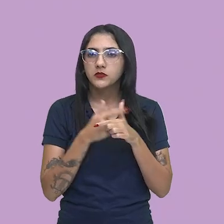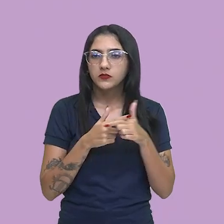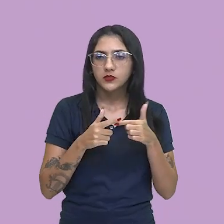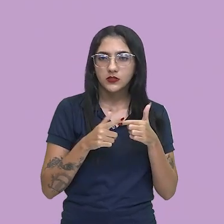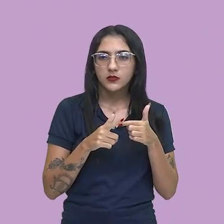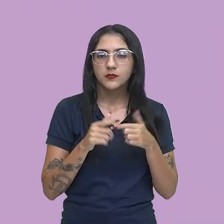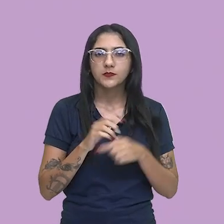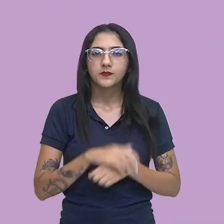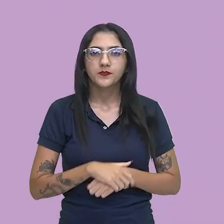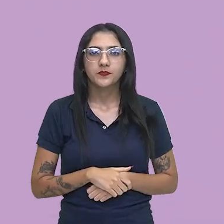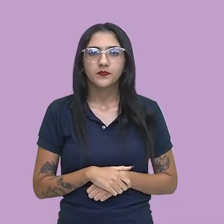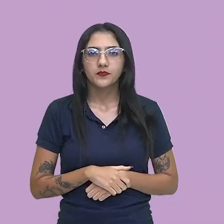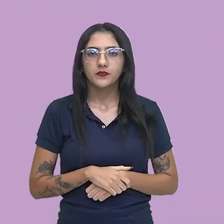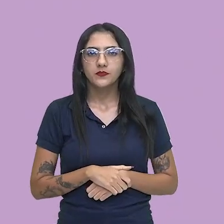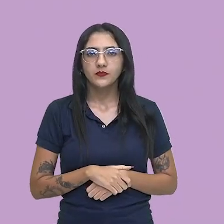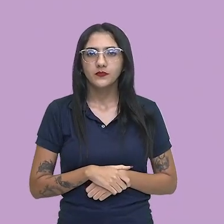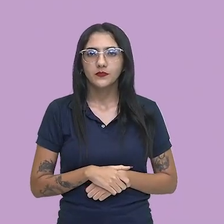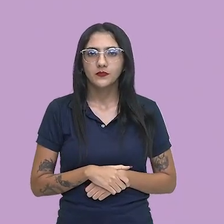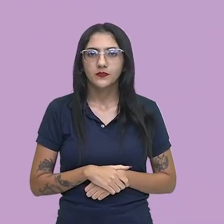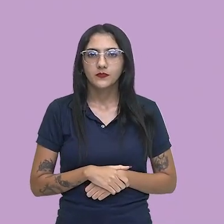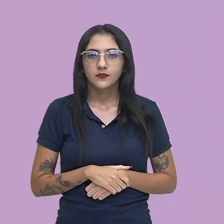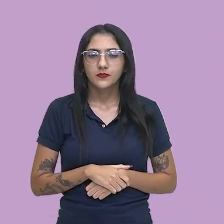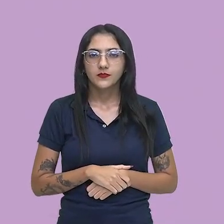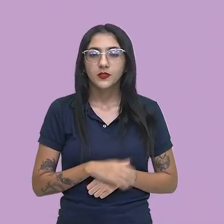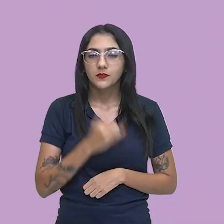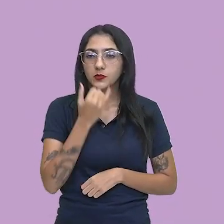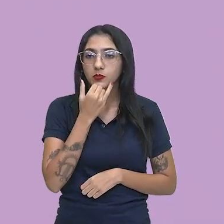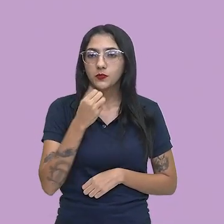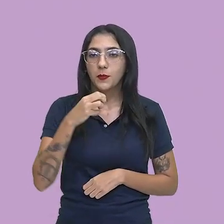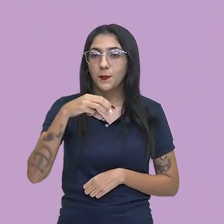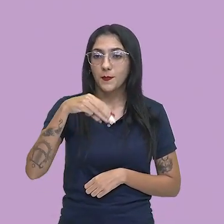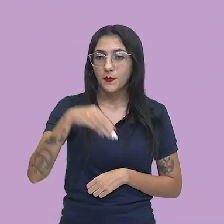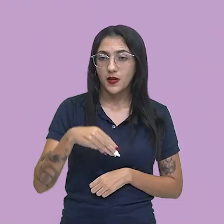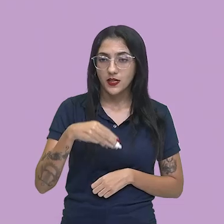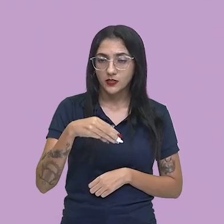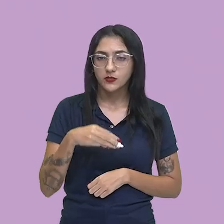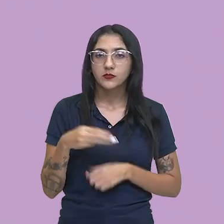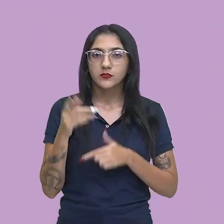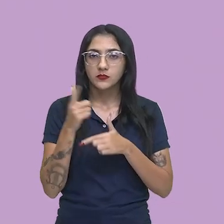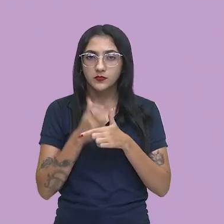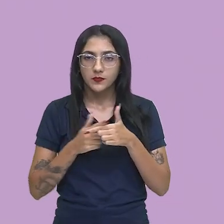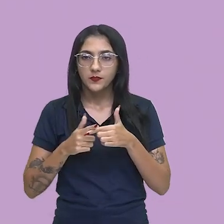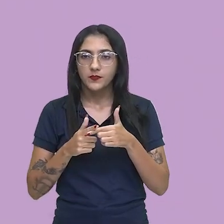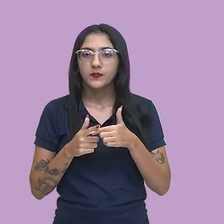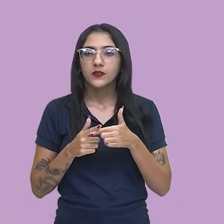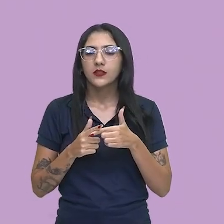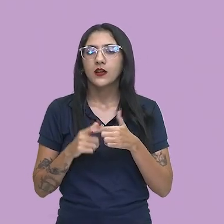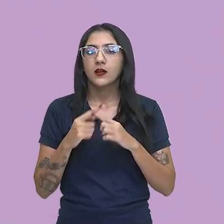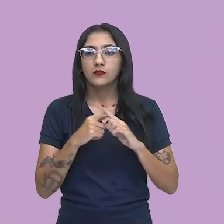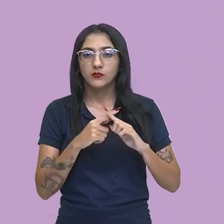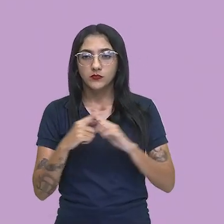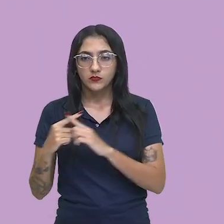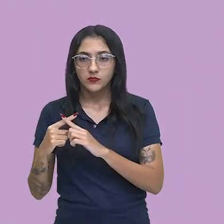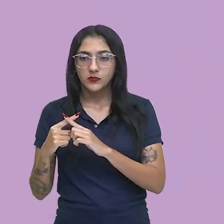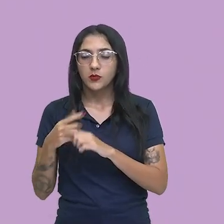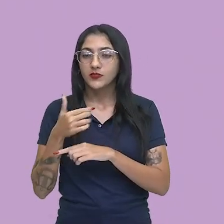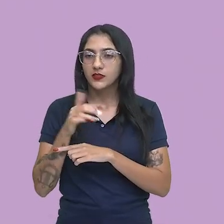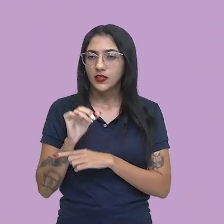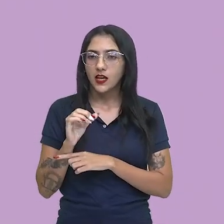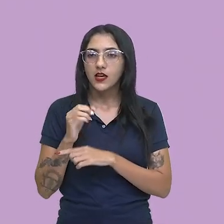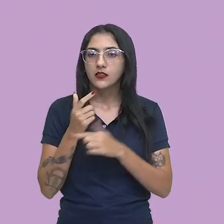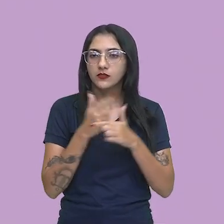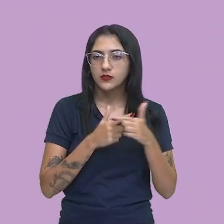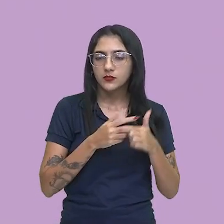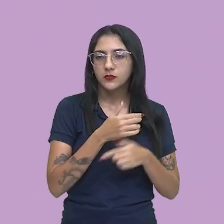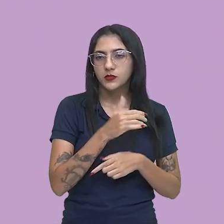100. Perdão. Se eu estou em metro, uma multiplicação por 10 e uma divisão por 10. Se eu estou em metro